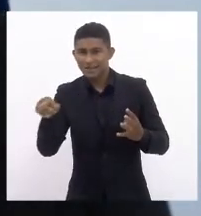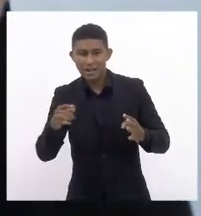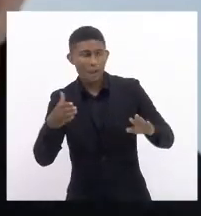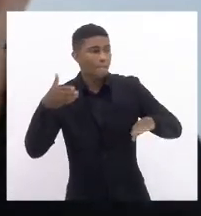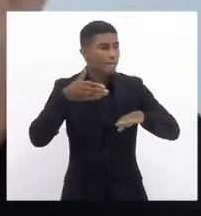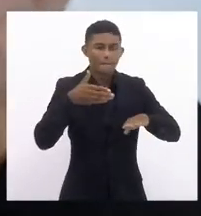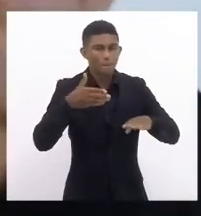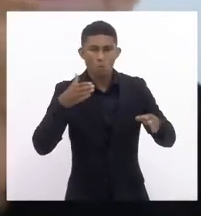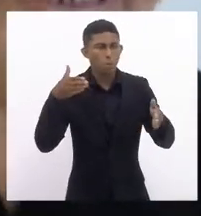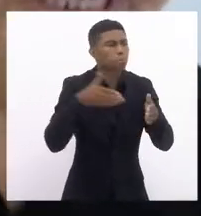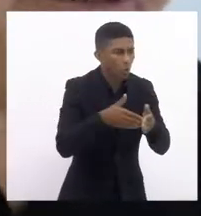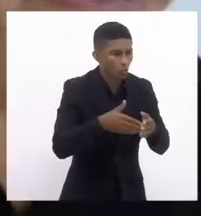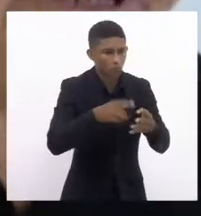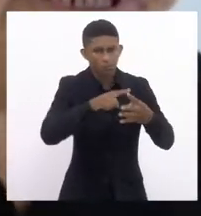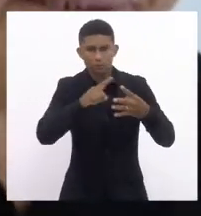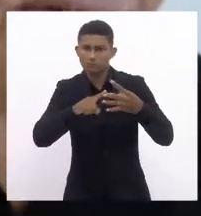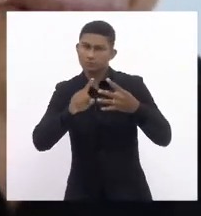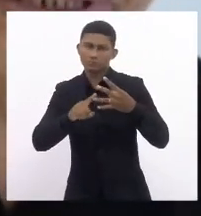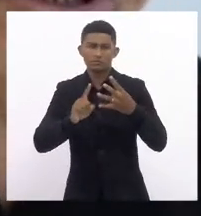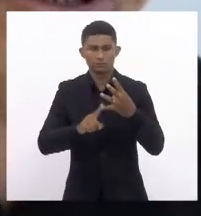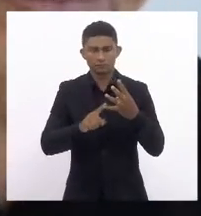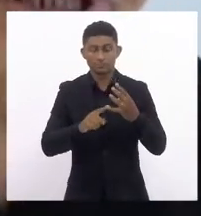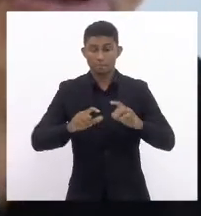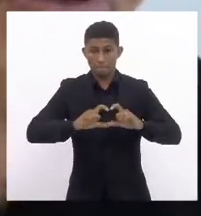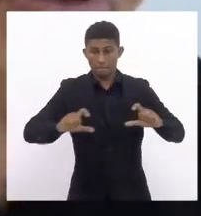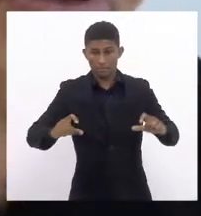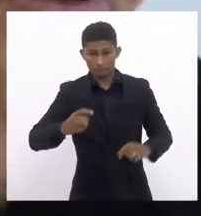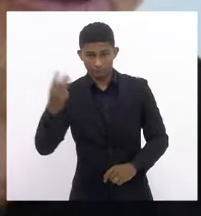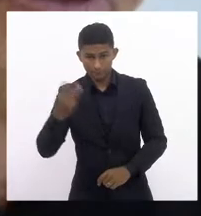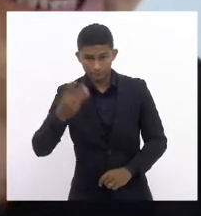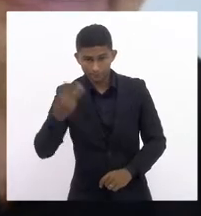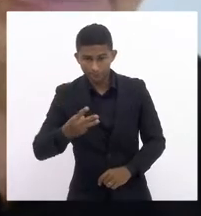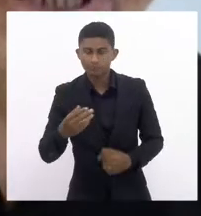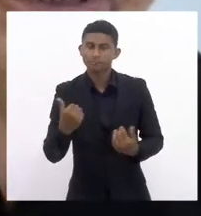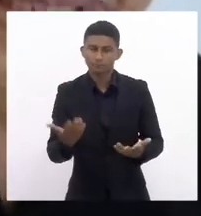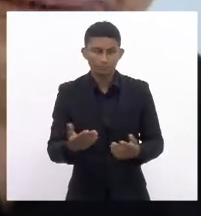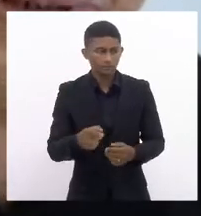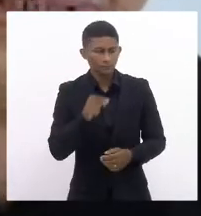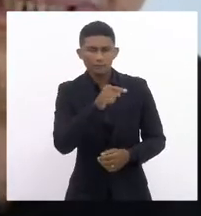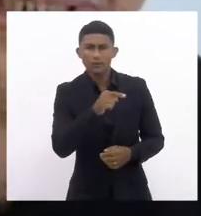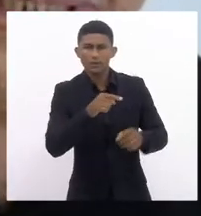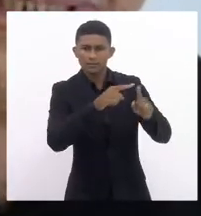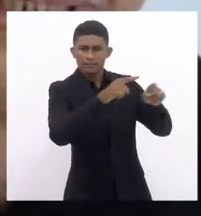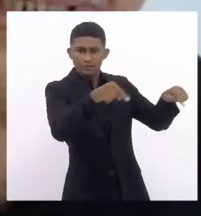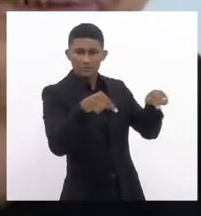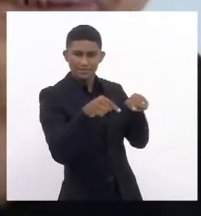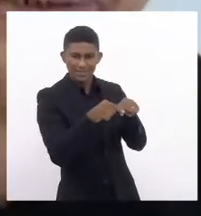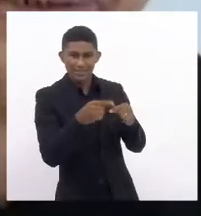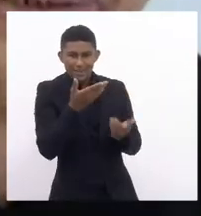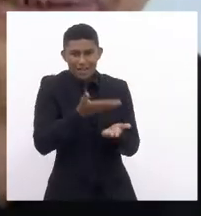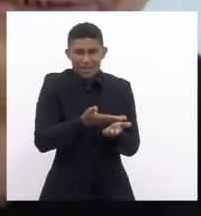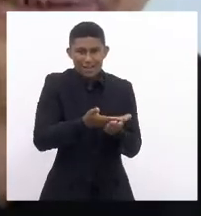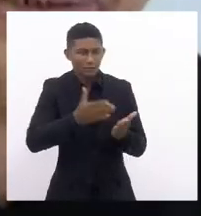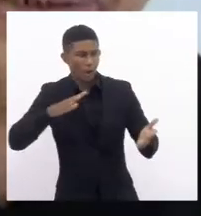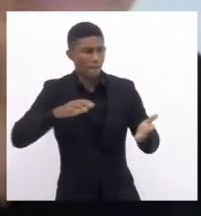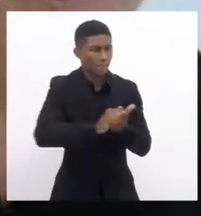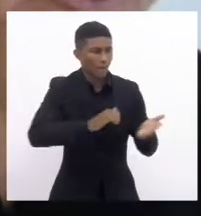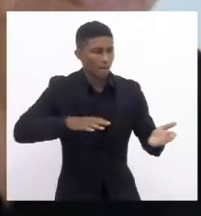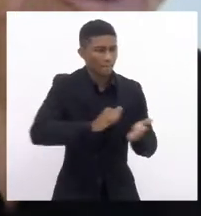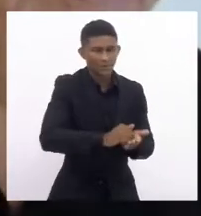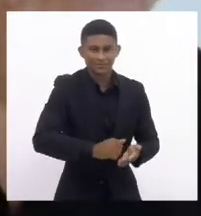participação. Parágrafo 3º. O atendimento à demanda de matrículas nas salas de aula do ensino